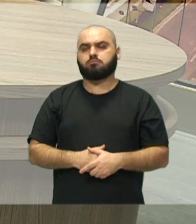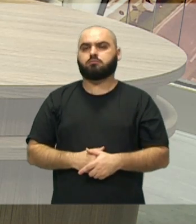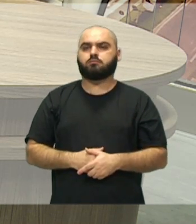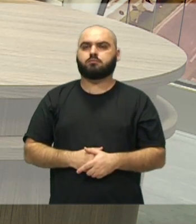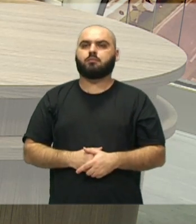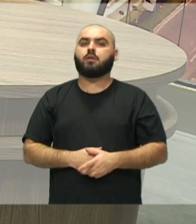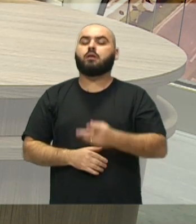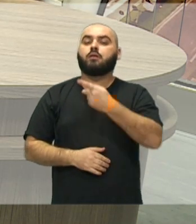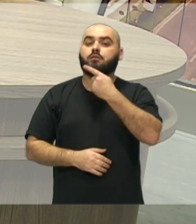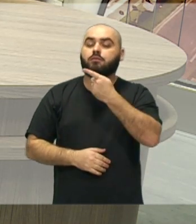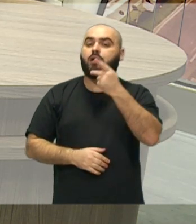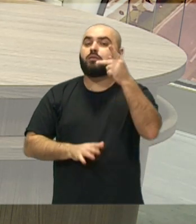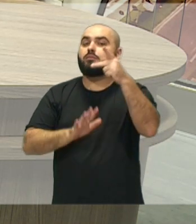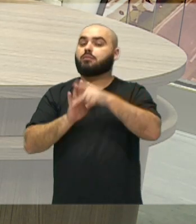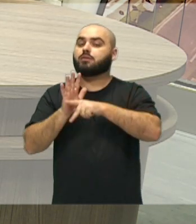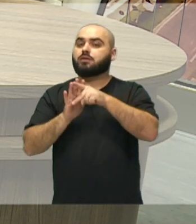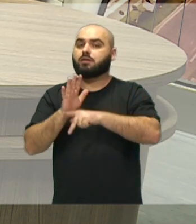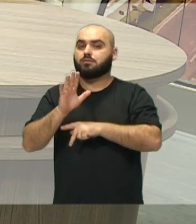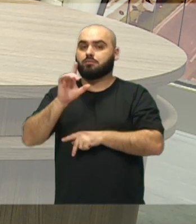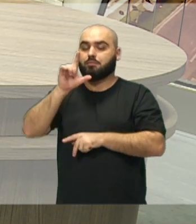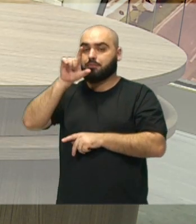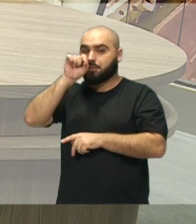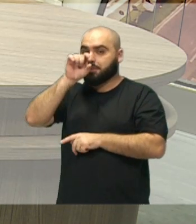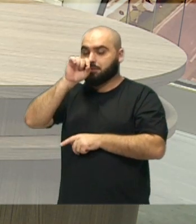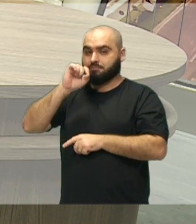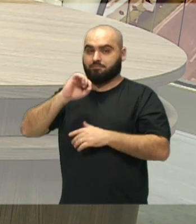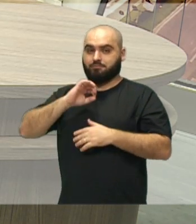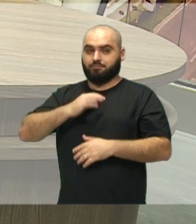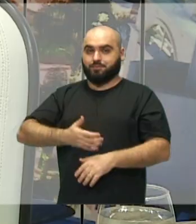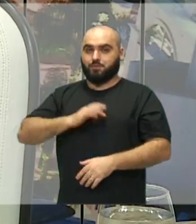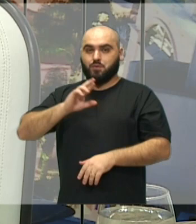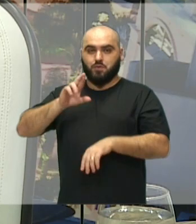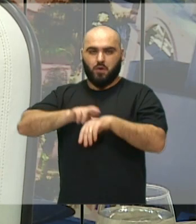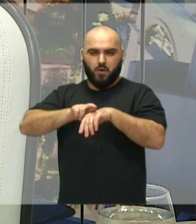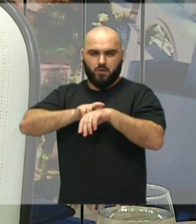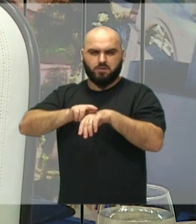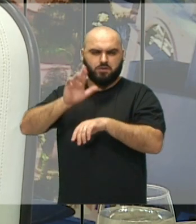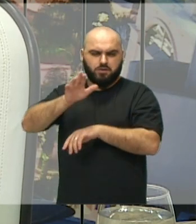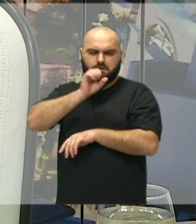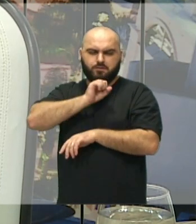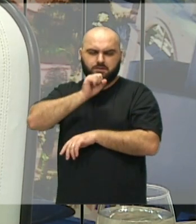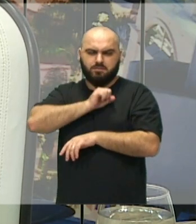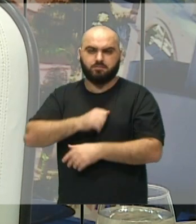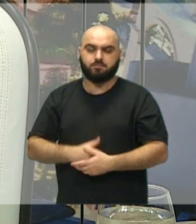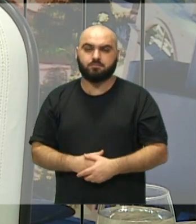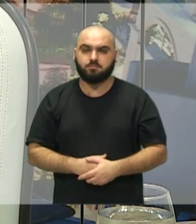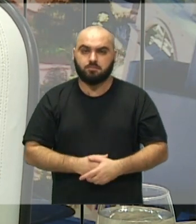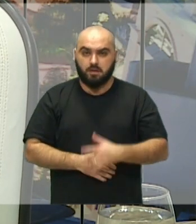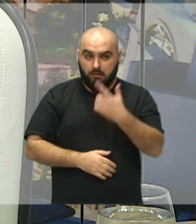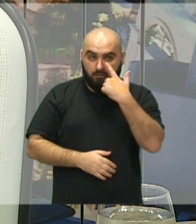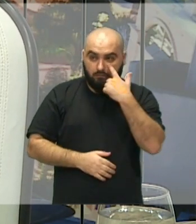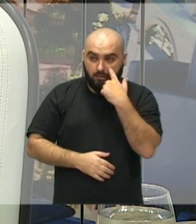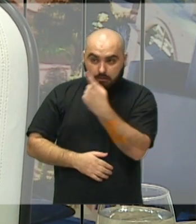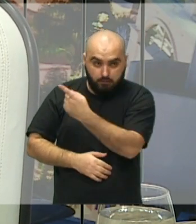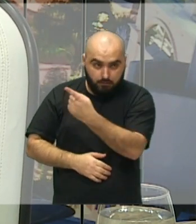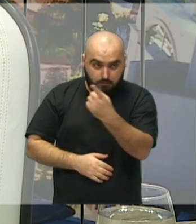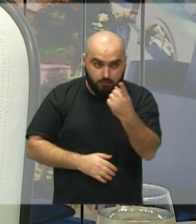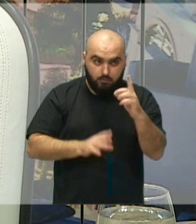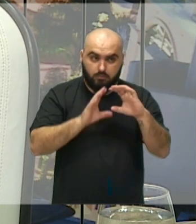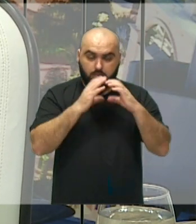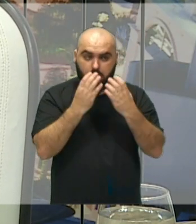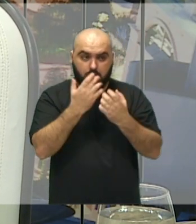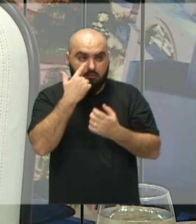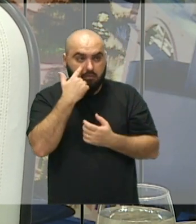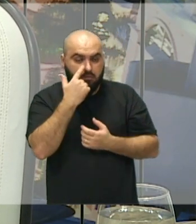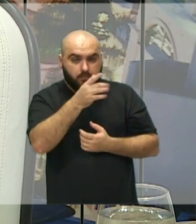muito do projeto do papagaio de peito roxo, porque é o nosso projeto mais antigo. A gente percebeu, quando a gente monitorava a comunidade lá, que